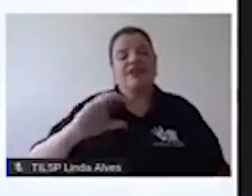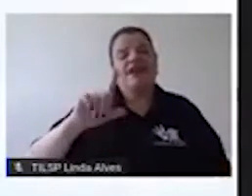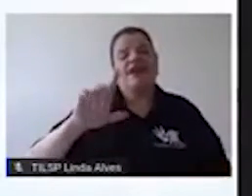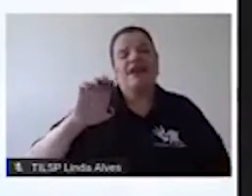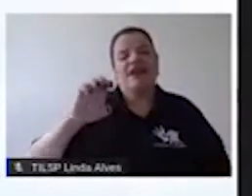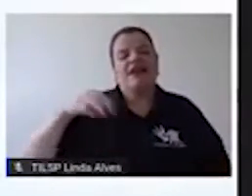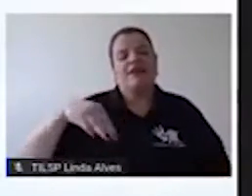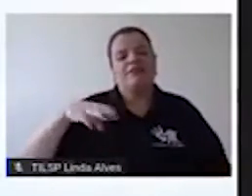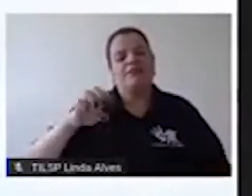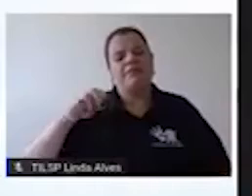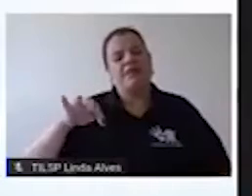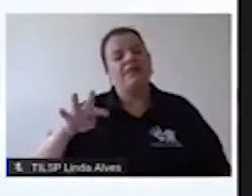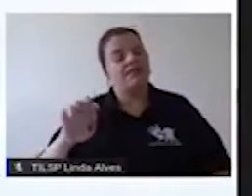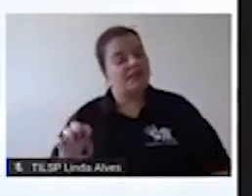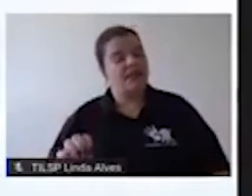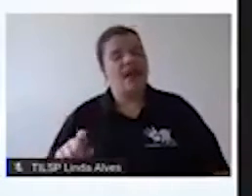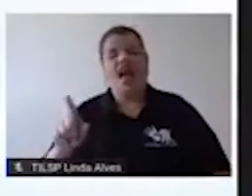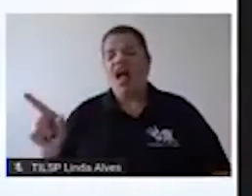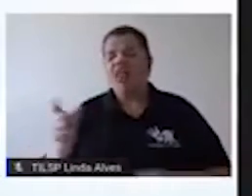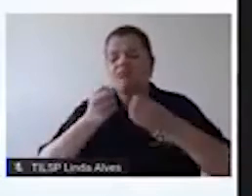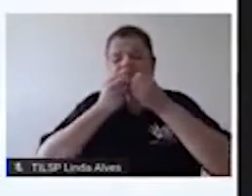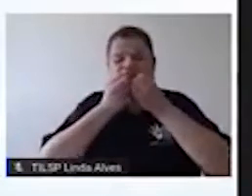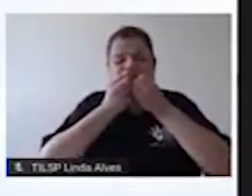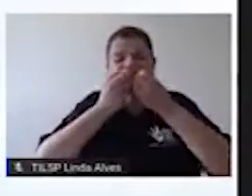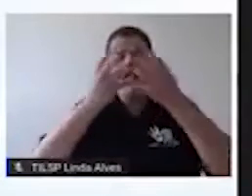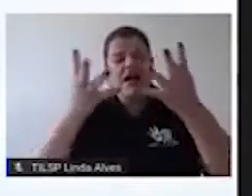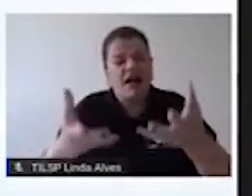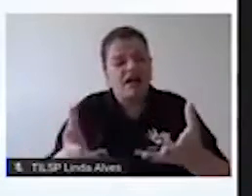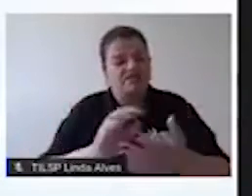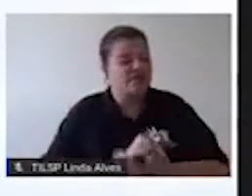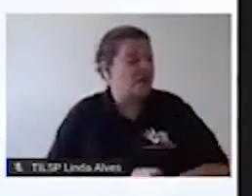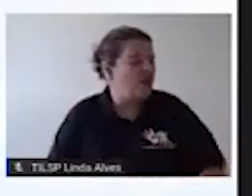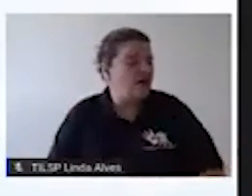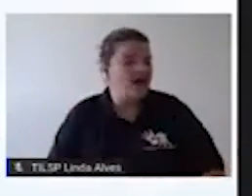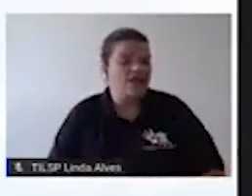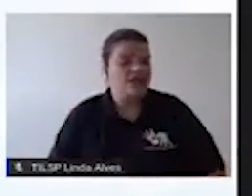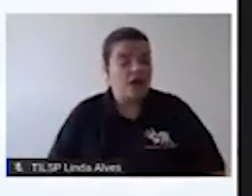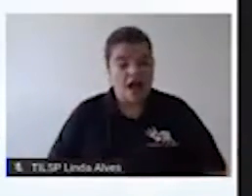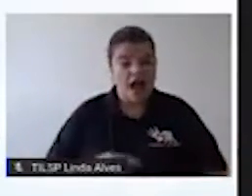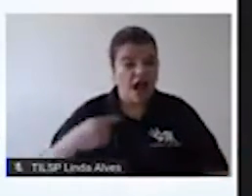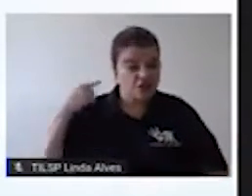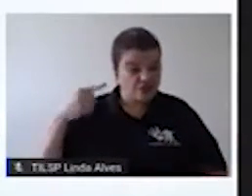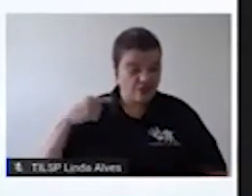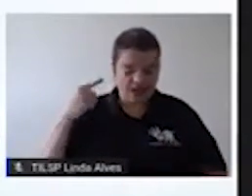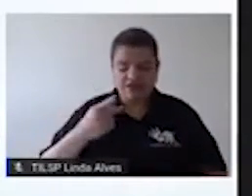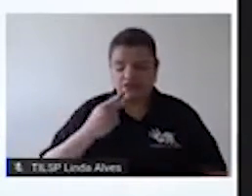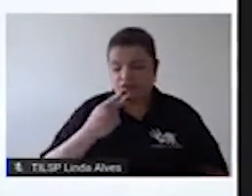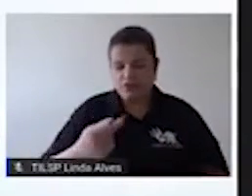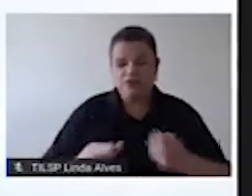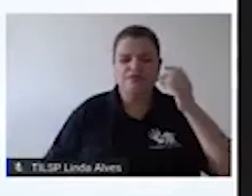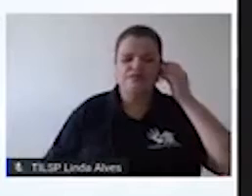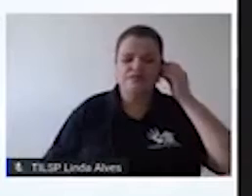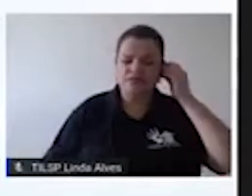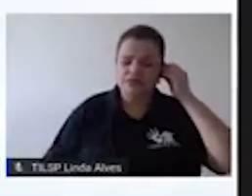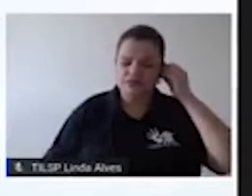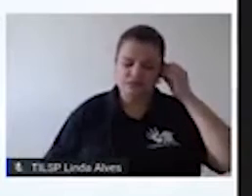e ela fez um desabafo: olha, estou com um caso, uma advogada, estou com um caso de